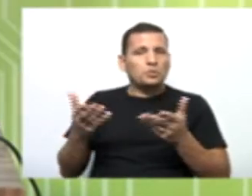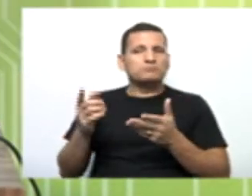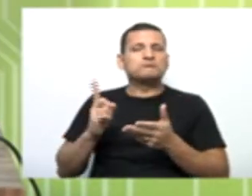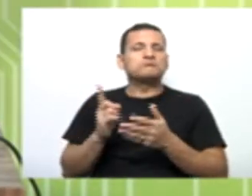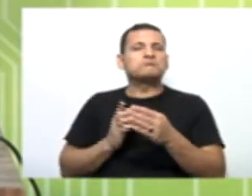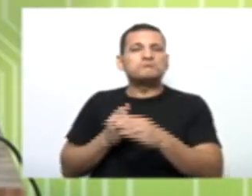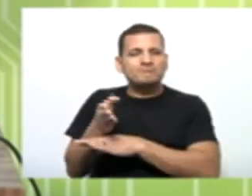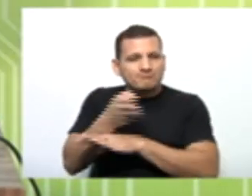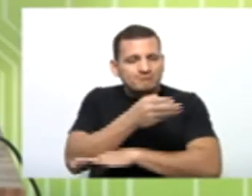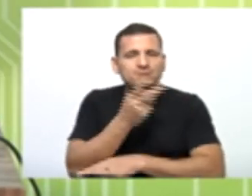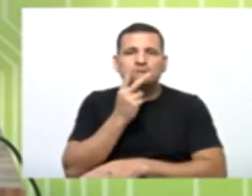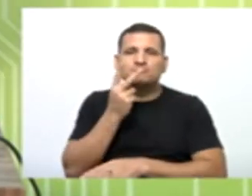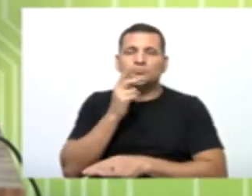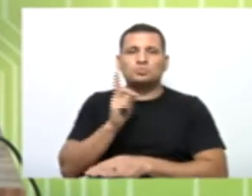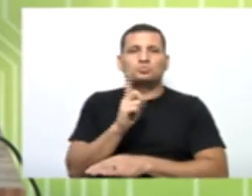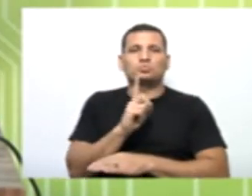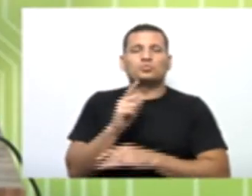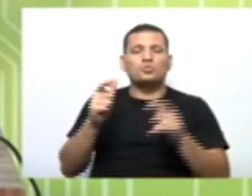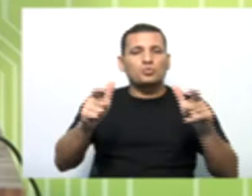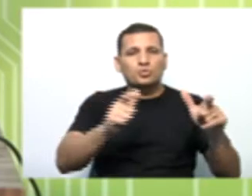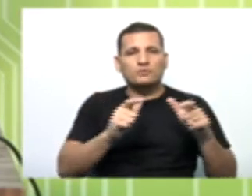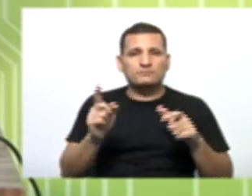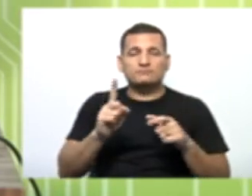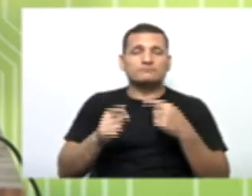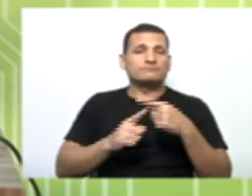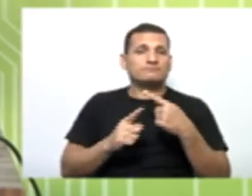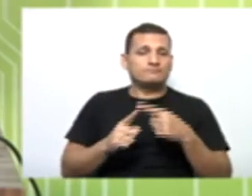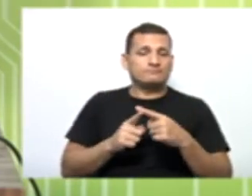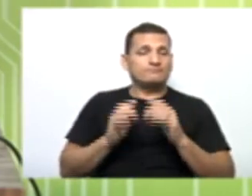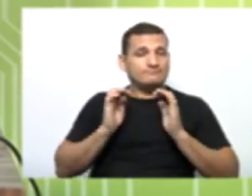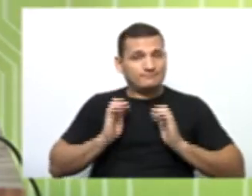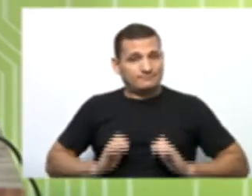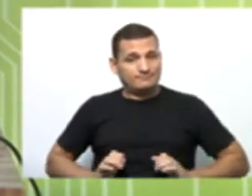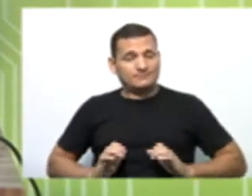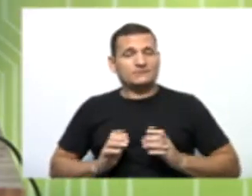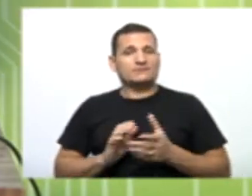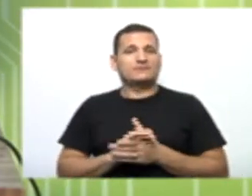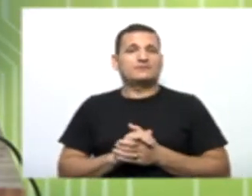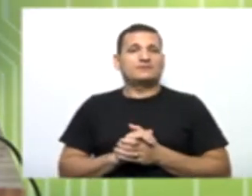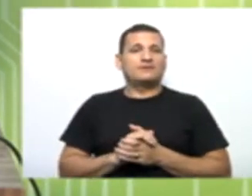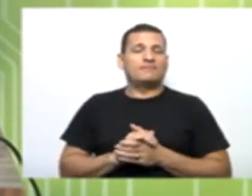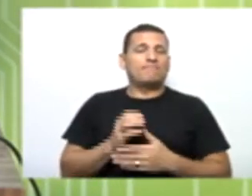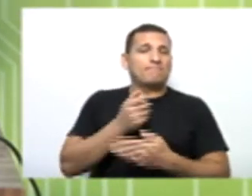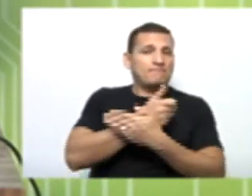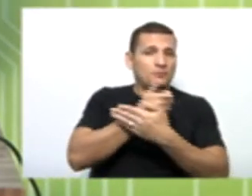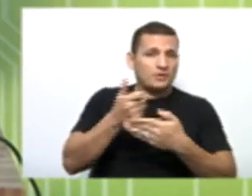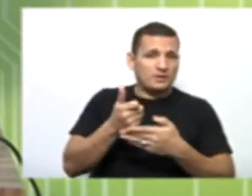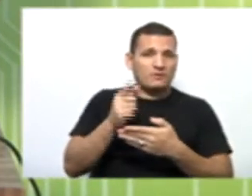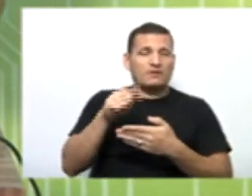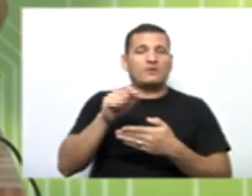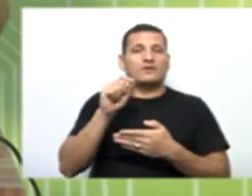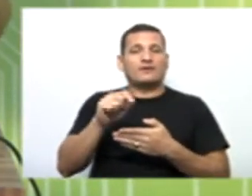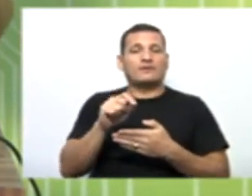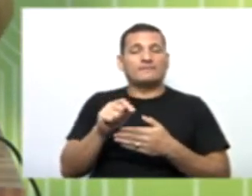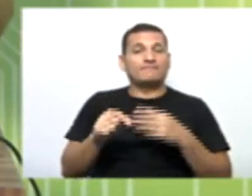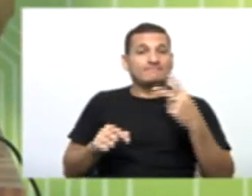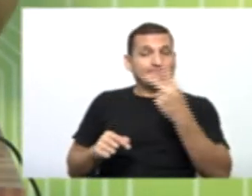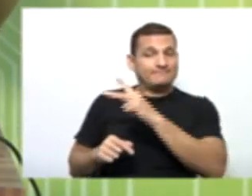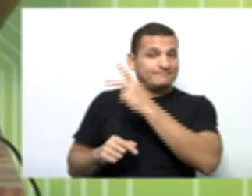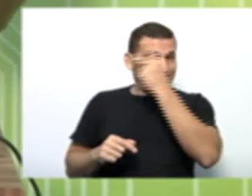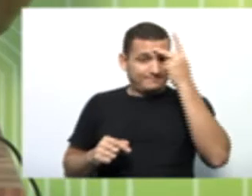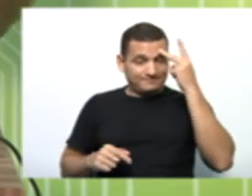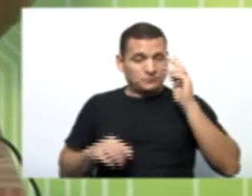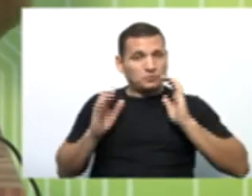o objetivo dos princípios éticos e morais é introjetar no comportamento da